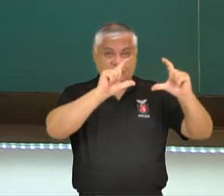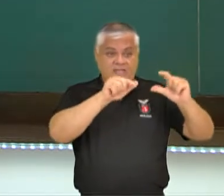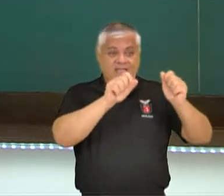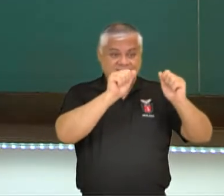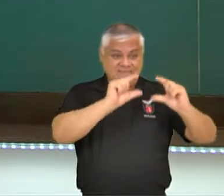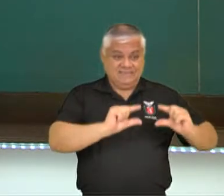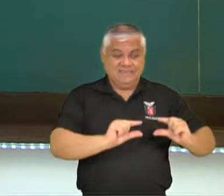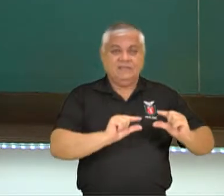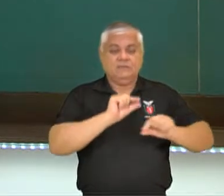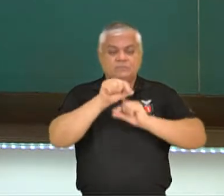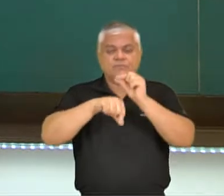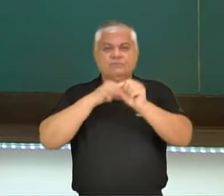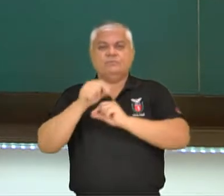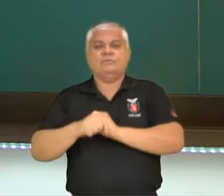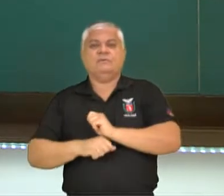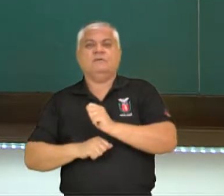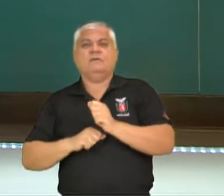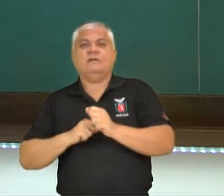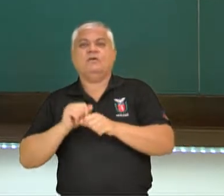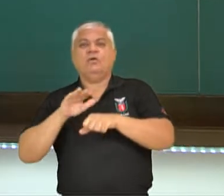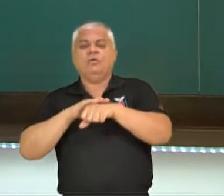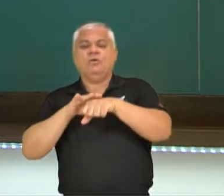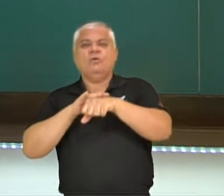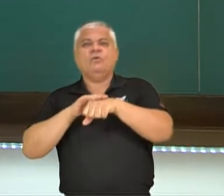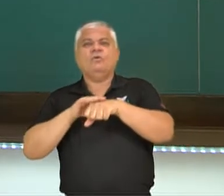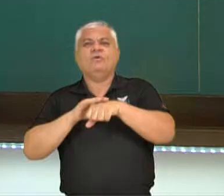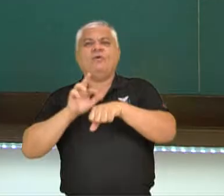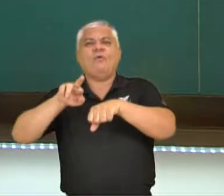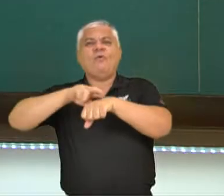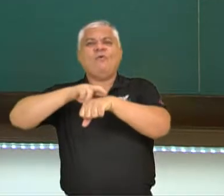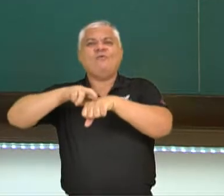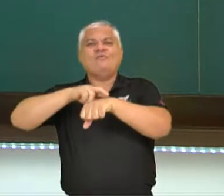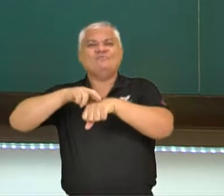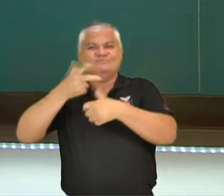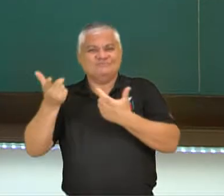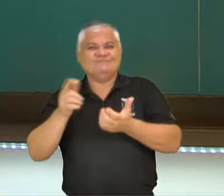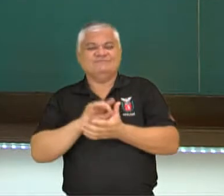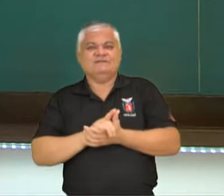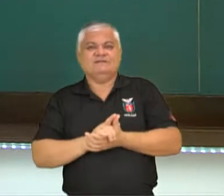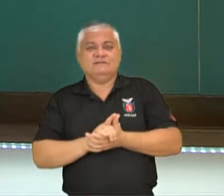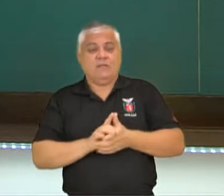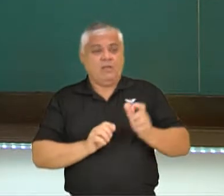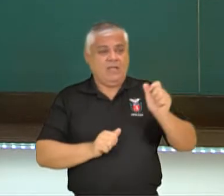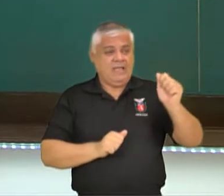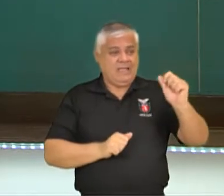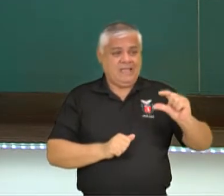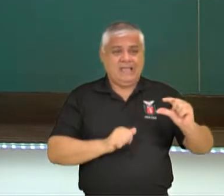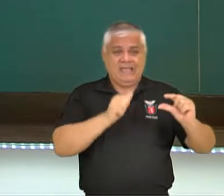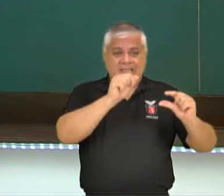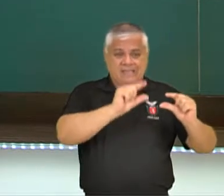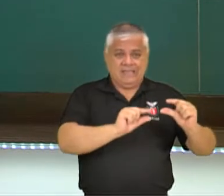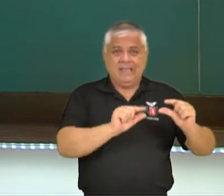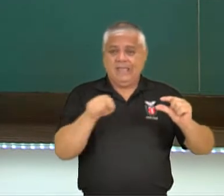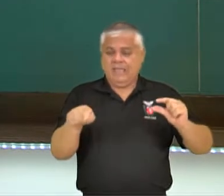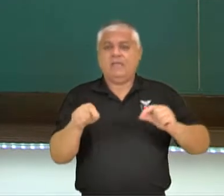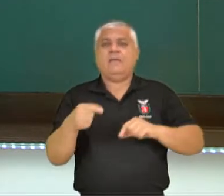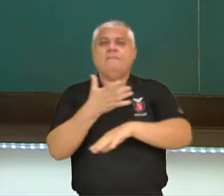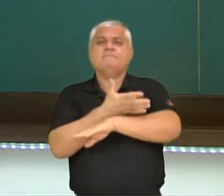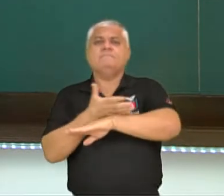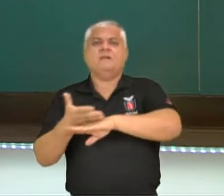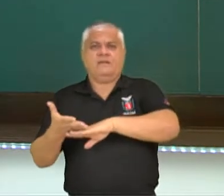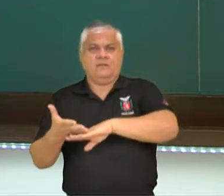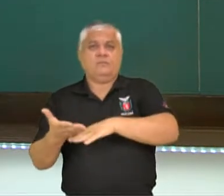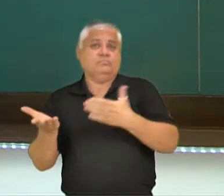azinho resultam no fenótipo púrpura. O meu genótipo azinho, azinho resulta no fenótipo branco.